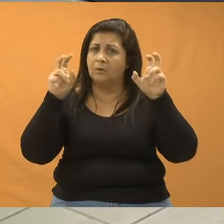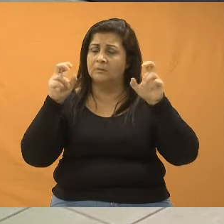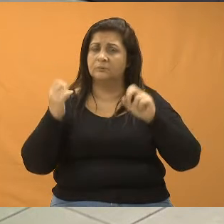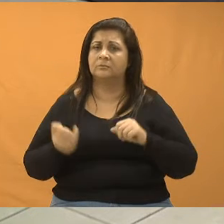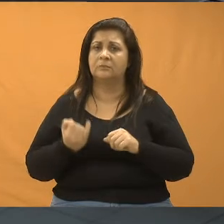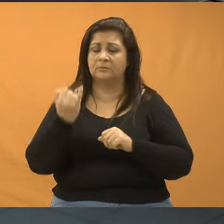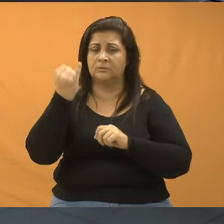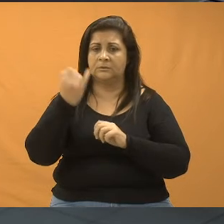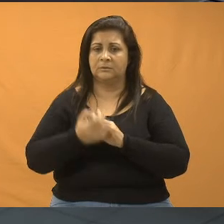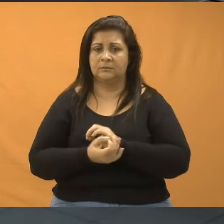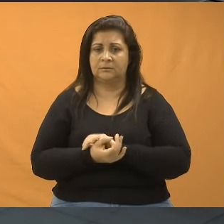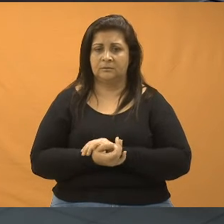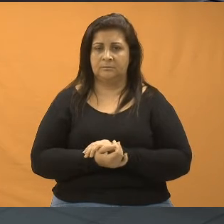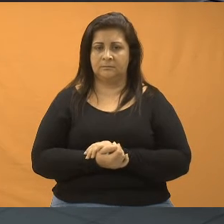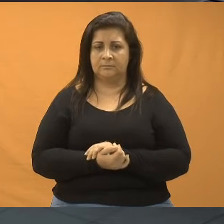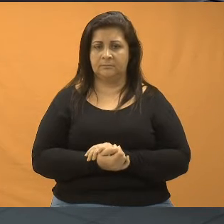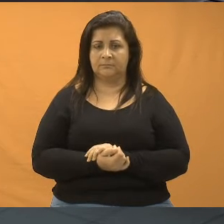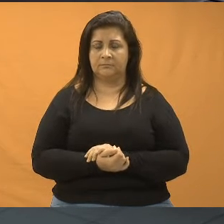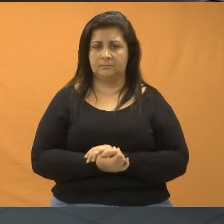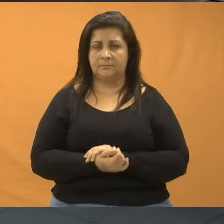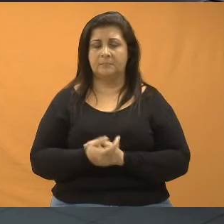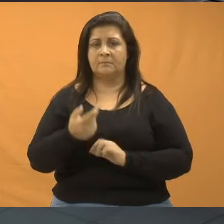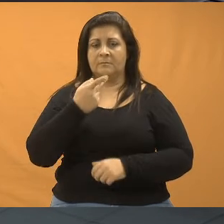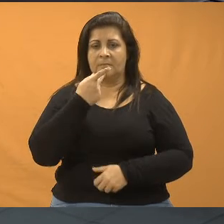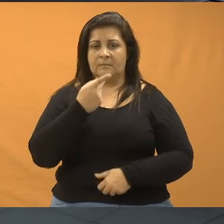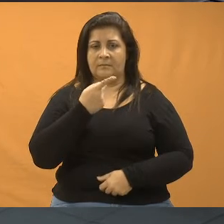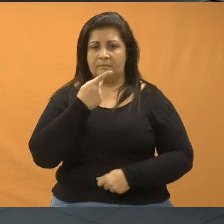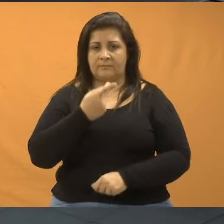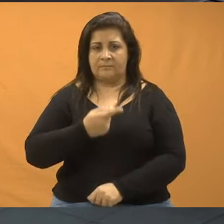essa discussão. É mais pertinente, né? Como eu estava falando...